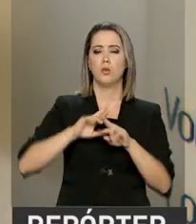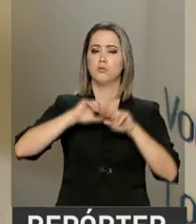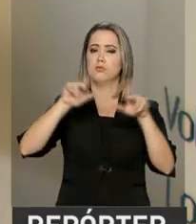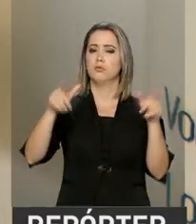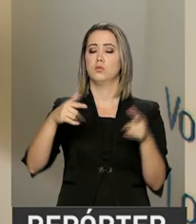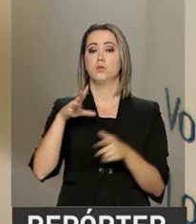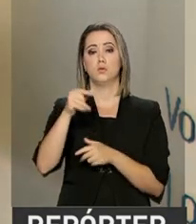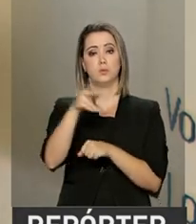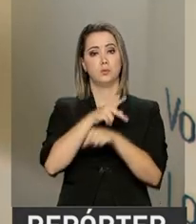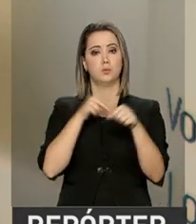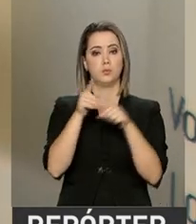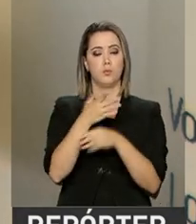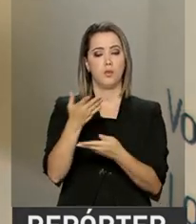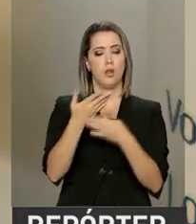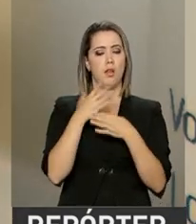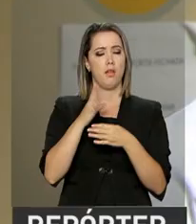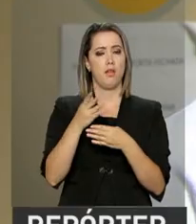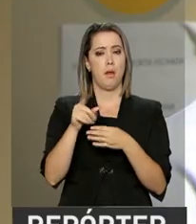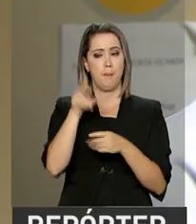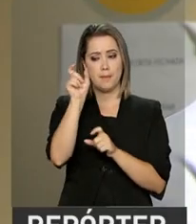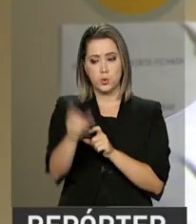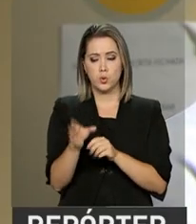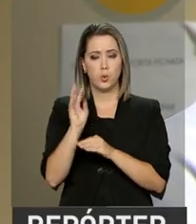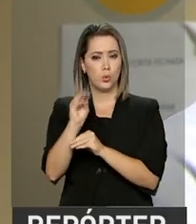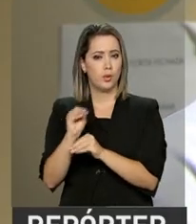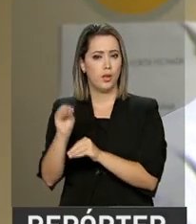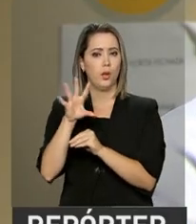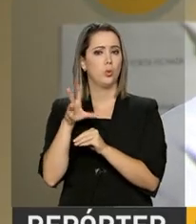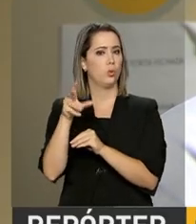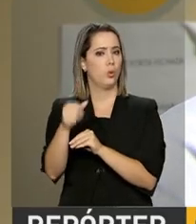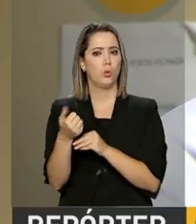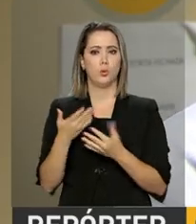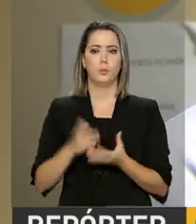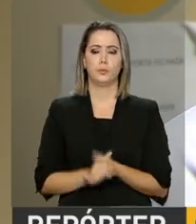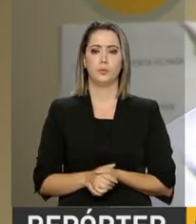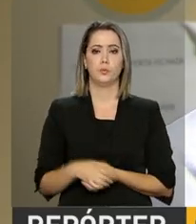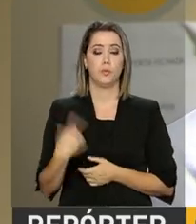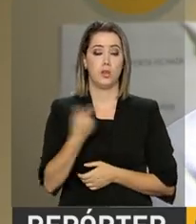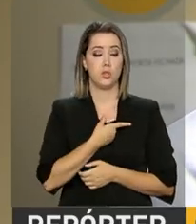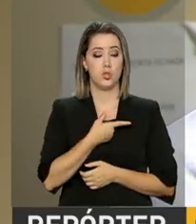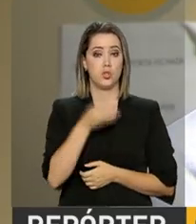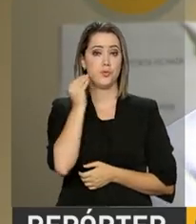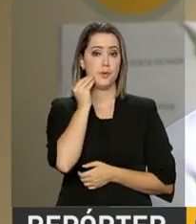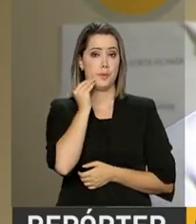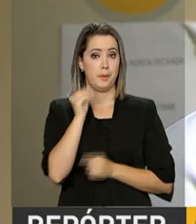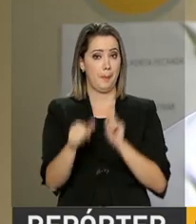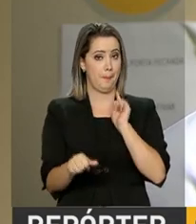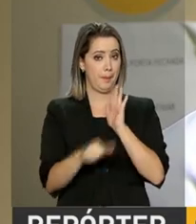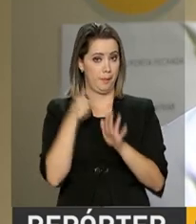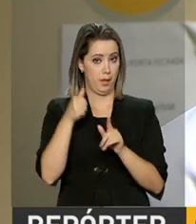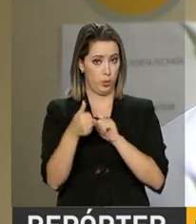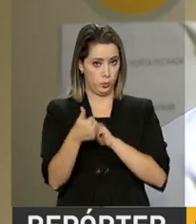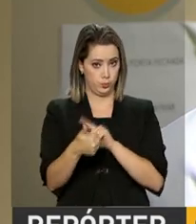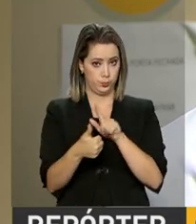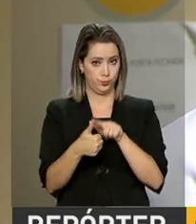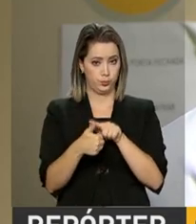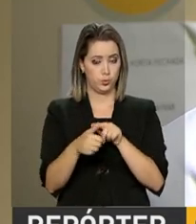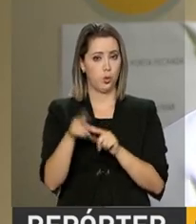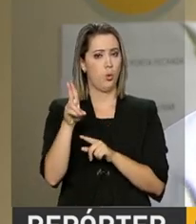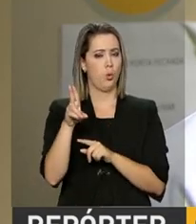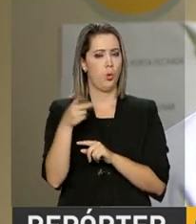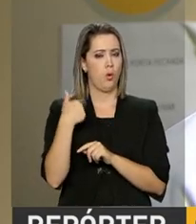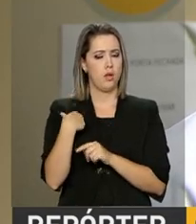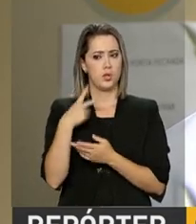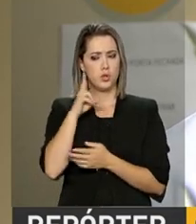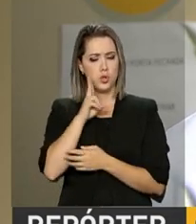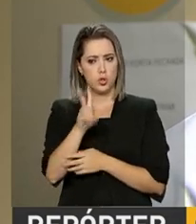paciente recebe toda a assistência a gente faz o teste se o resultado do teste de HIV Deu positivo ele nunca é